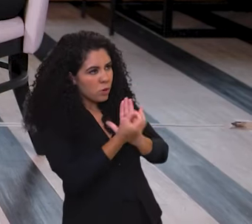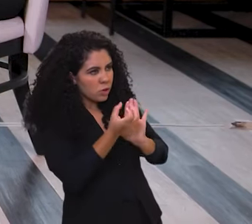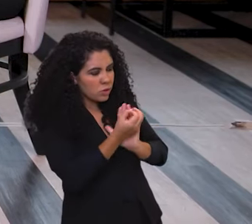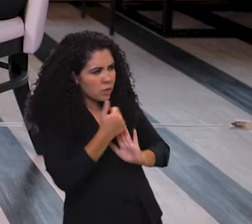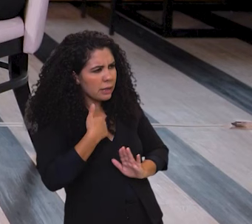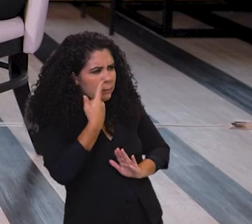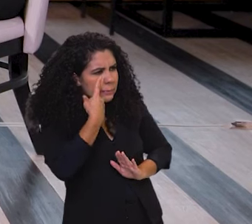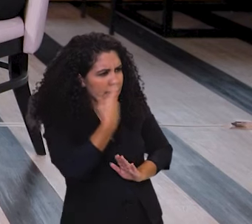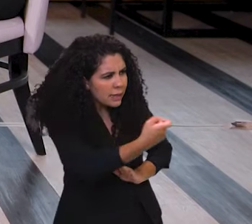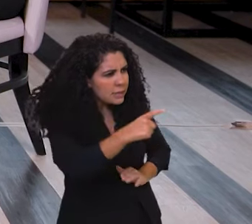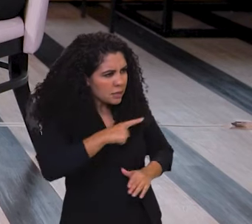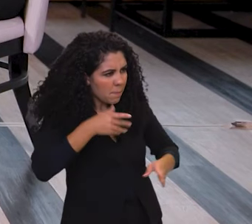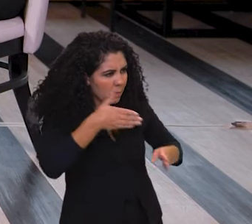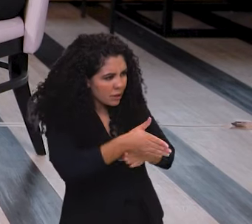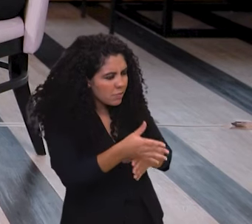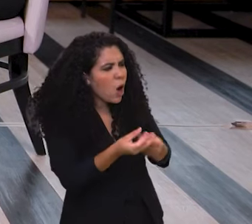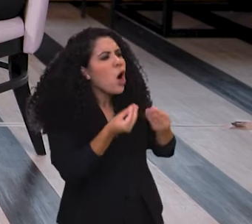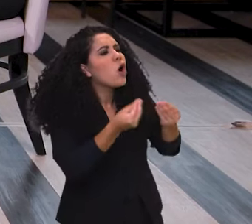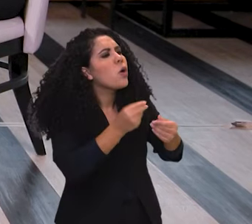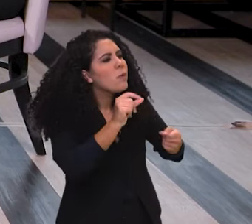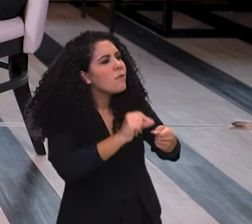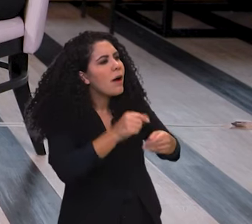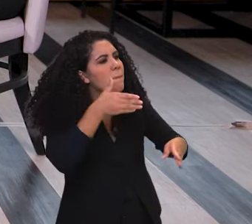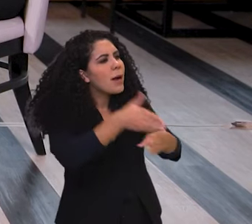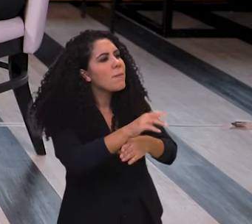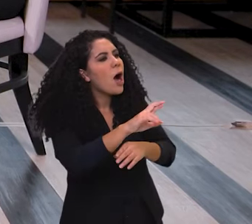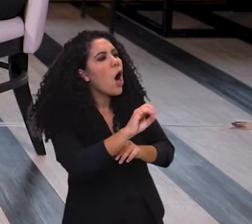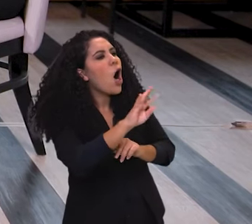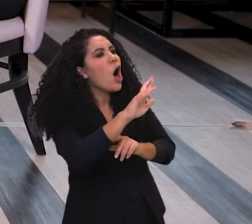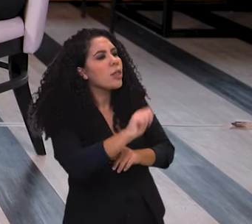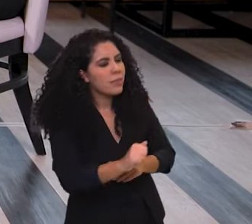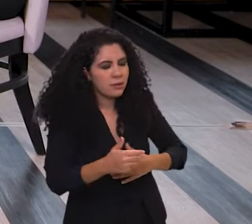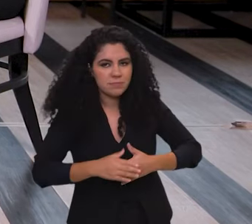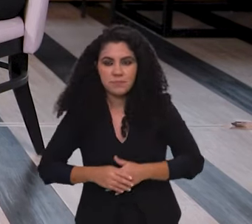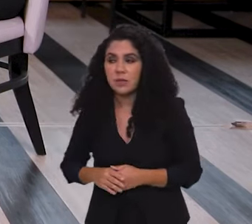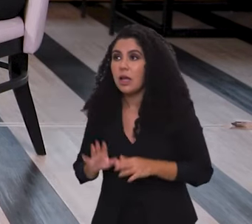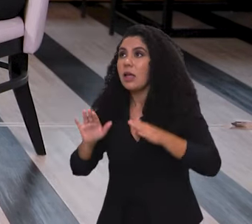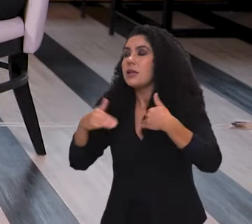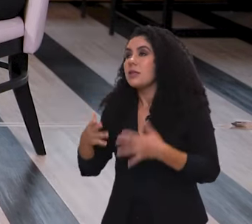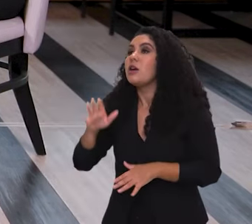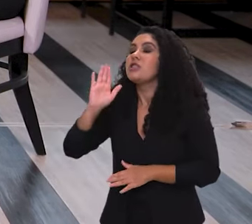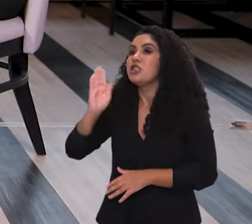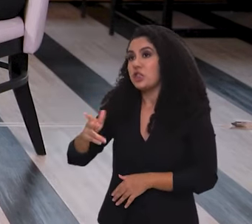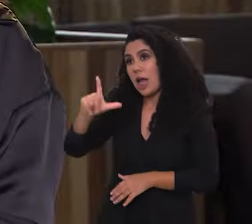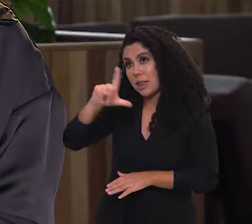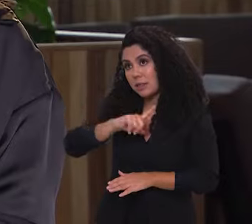Posso dar de uma das rotas? Como que eu faço? Se já existe uma rota identificada, um